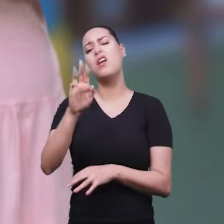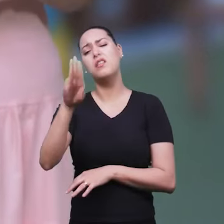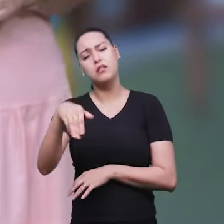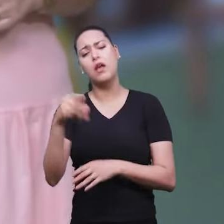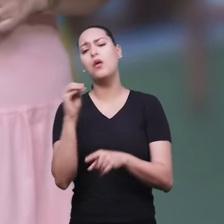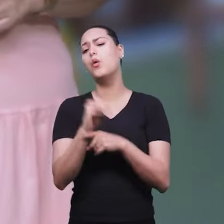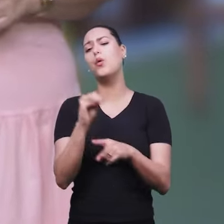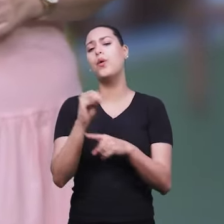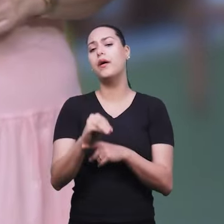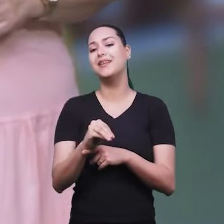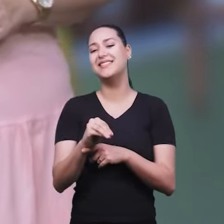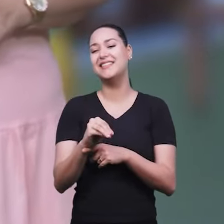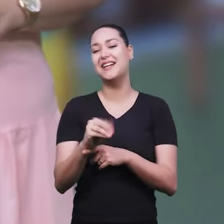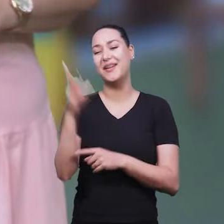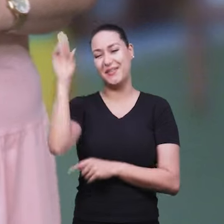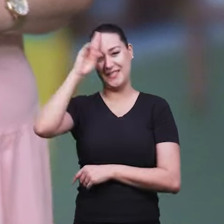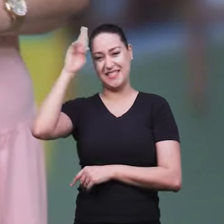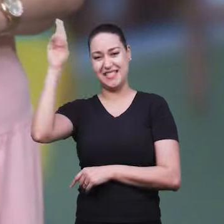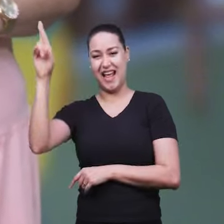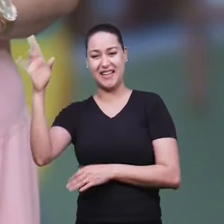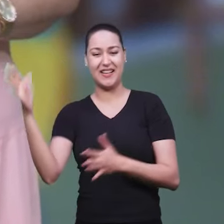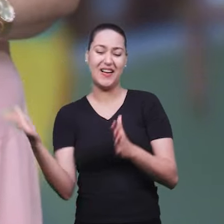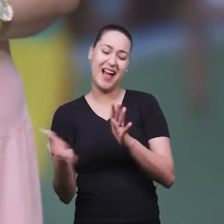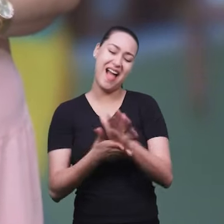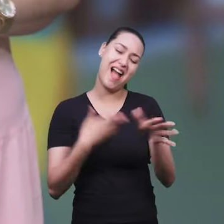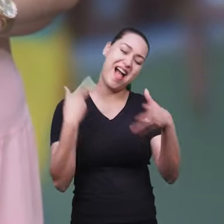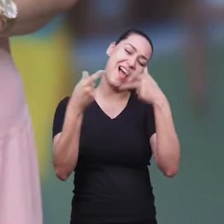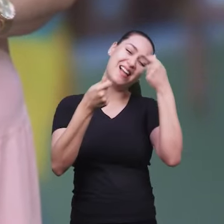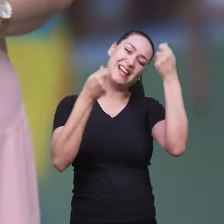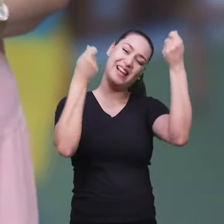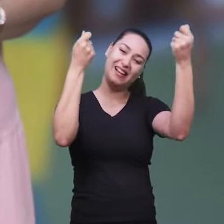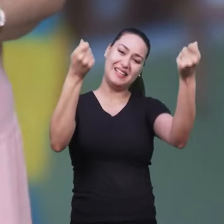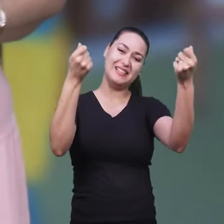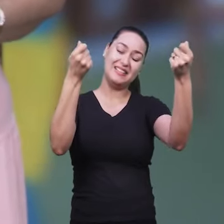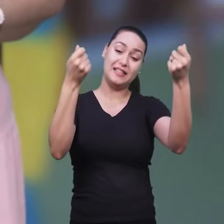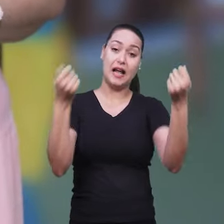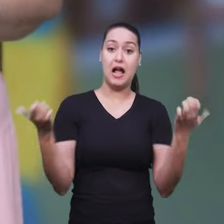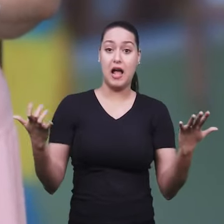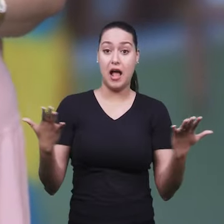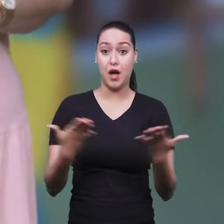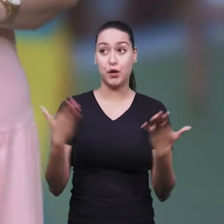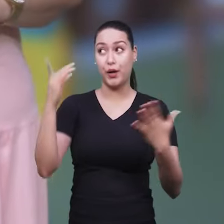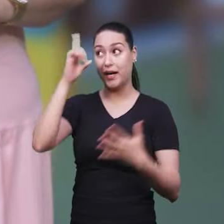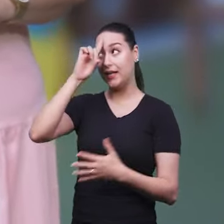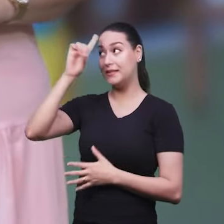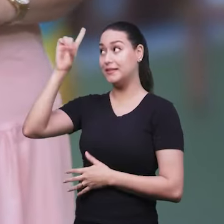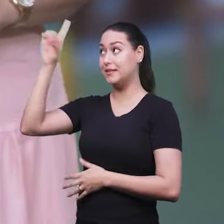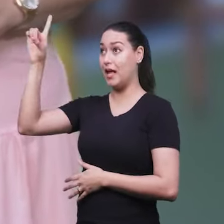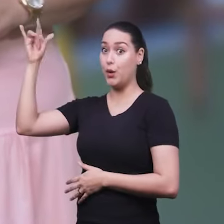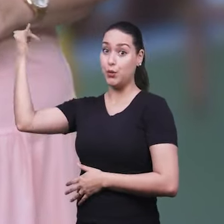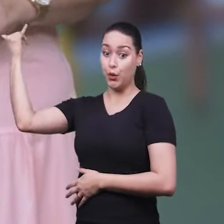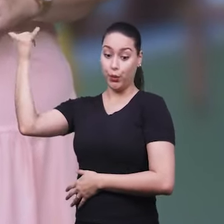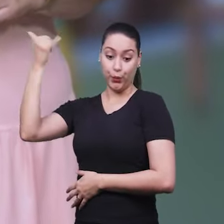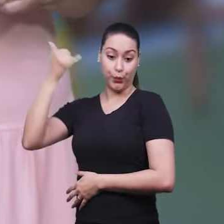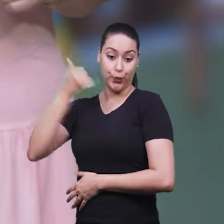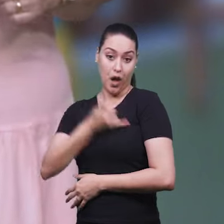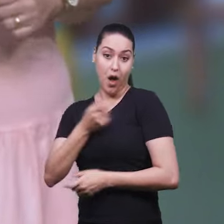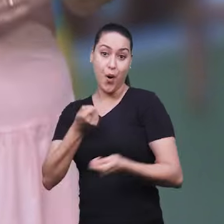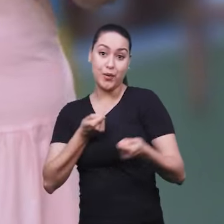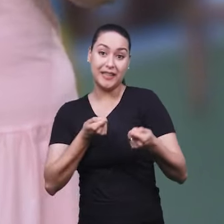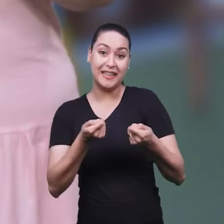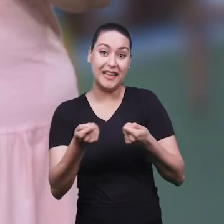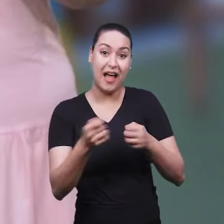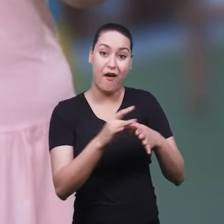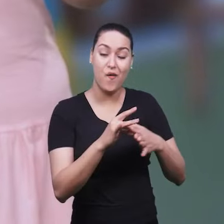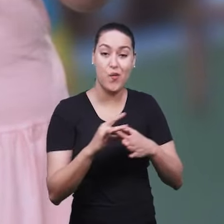O próprio Senhor, aleluia! Agora, Paulo tinha um Deus que falava com ele, que o guiava,